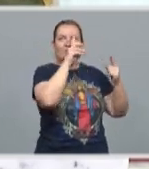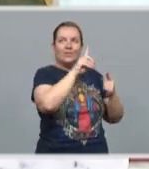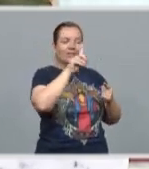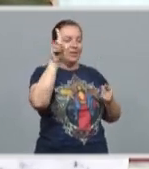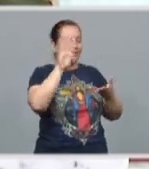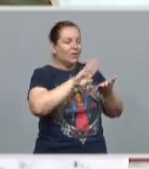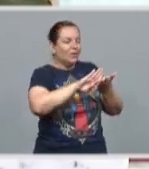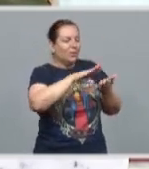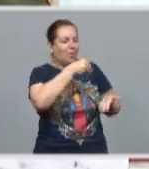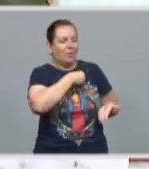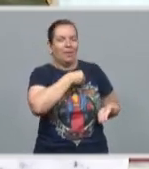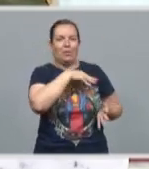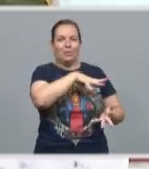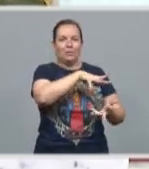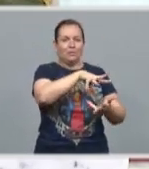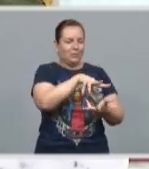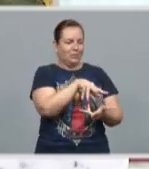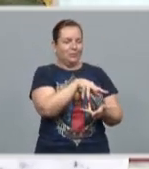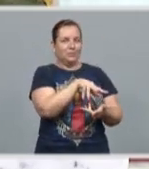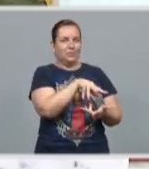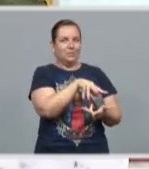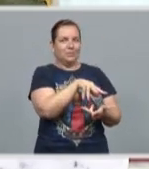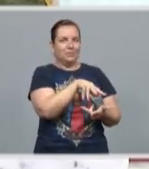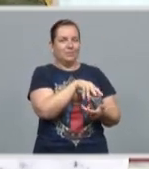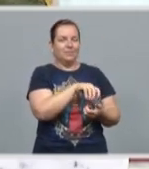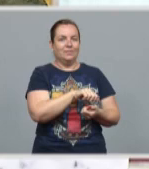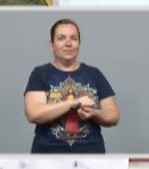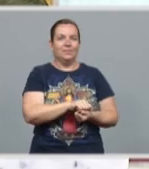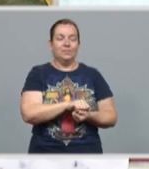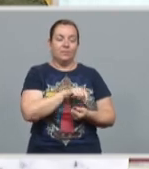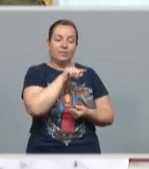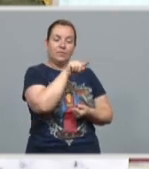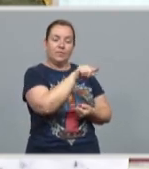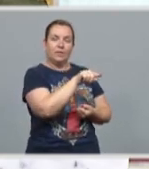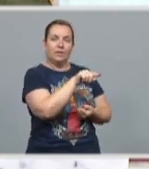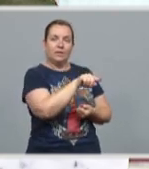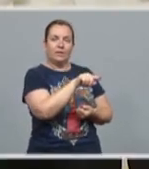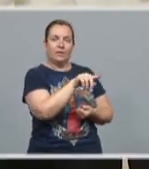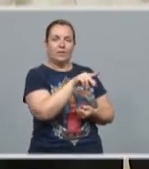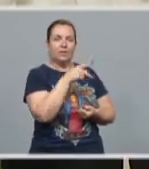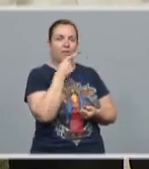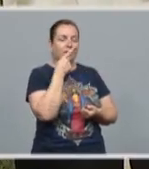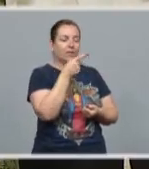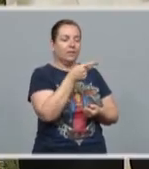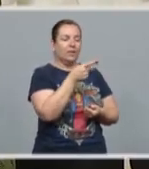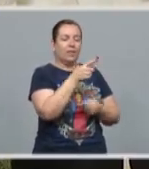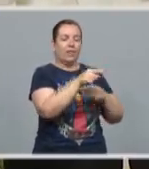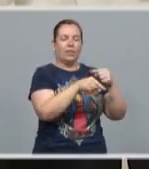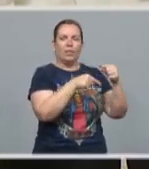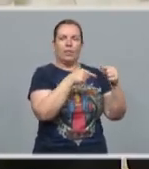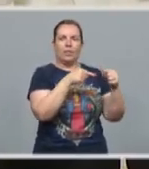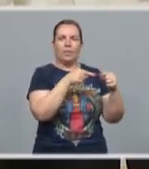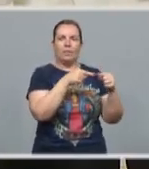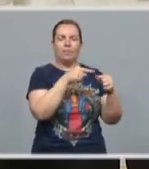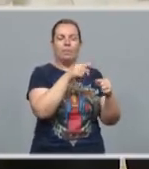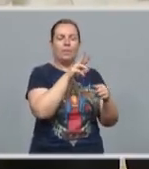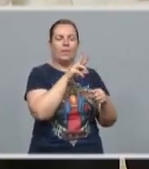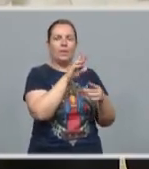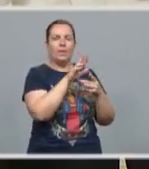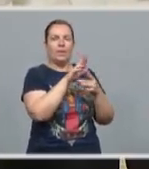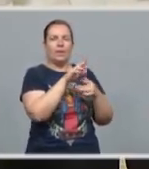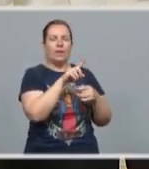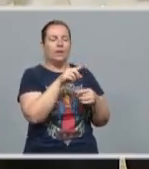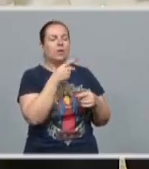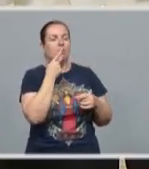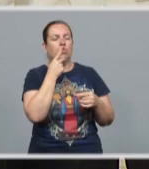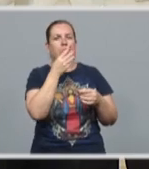que tira o pecado do mundo. Dele é que eu disse: Depois de mim vem um homem que passou à